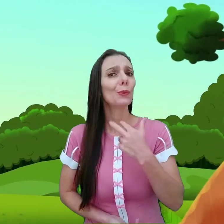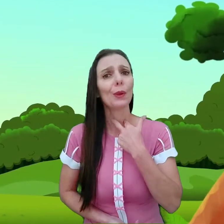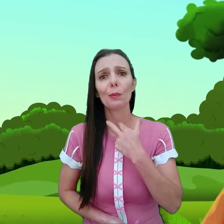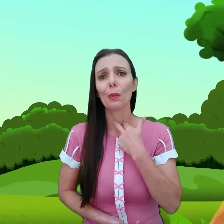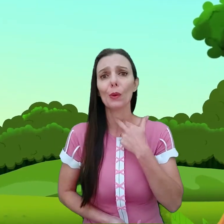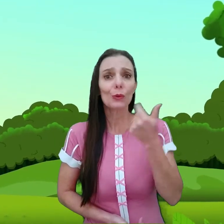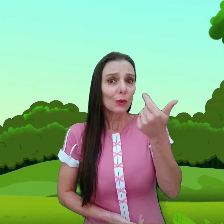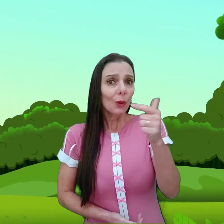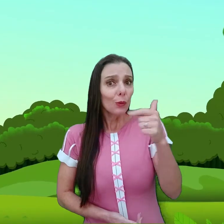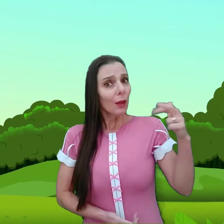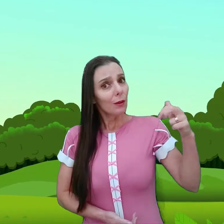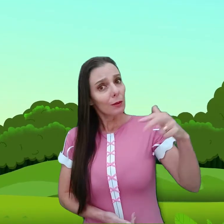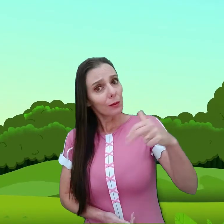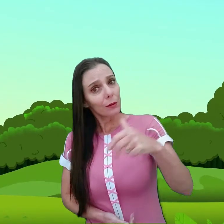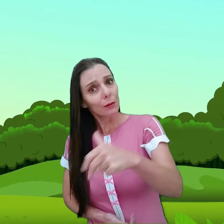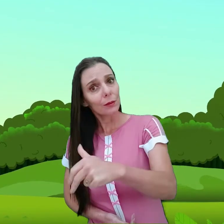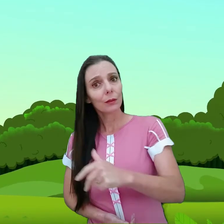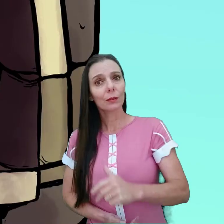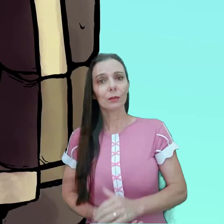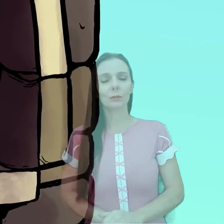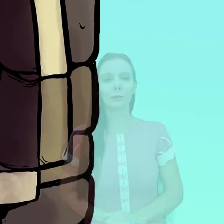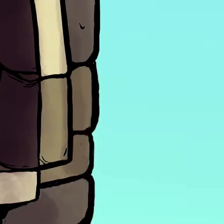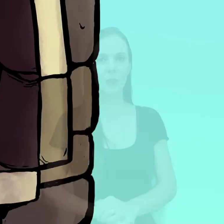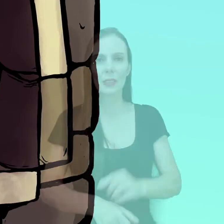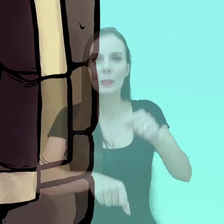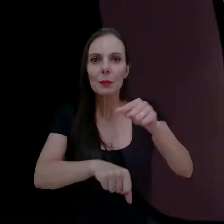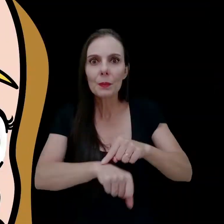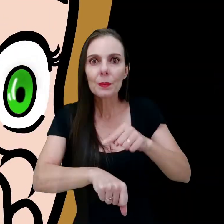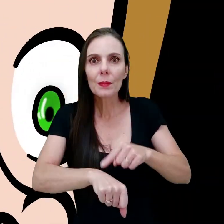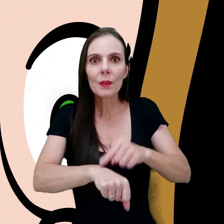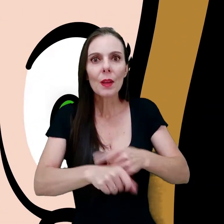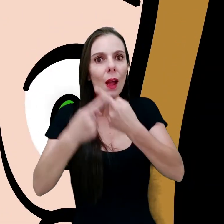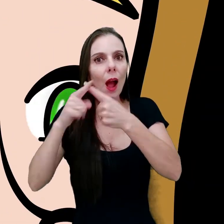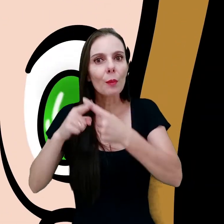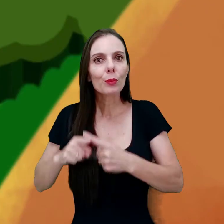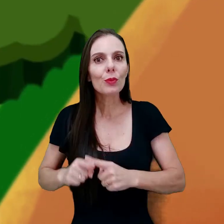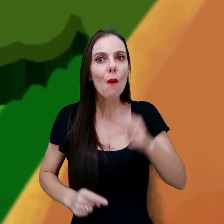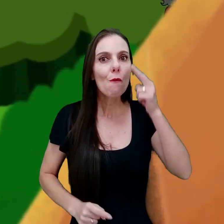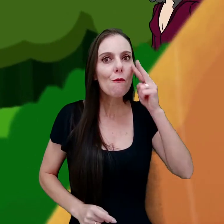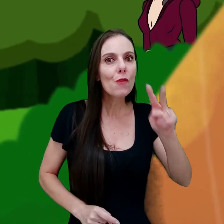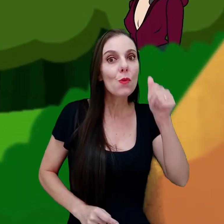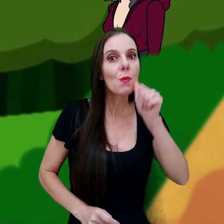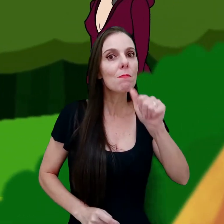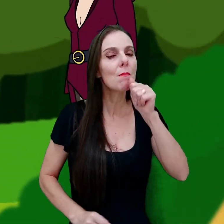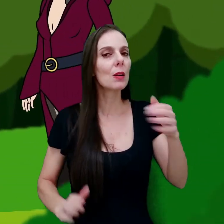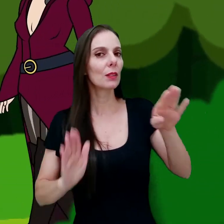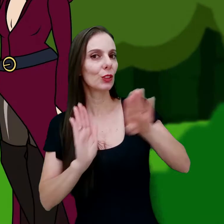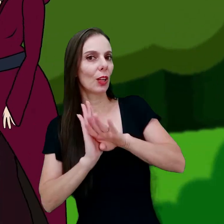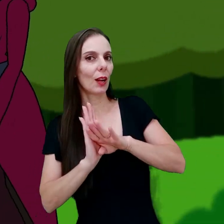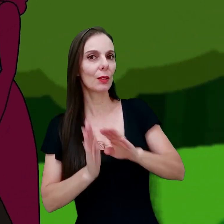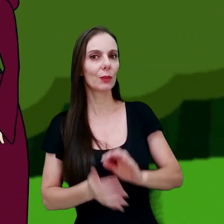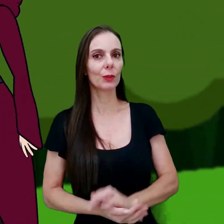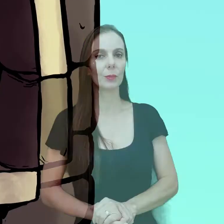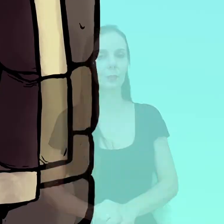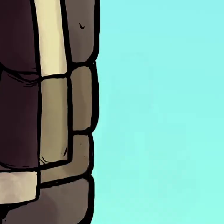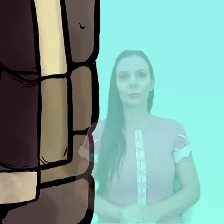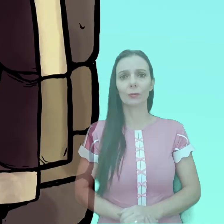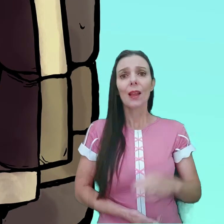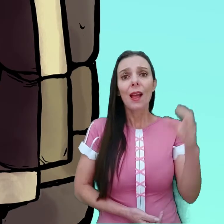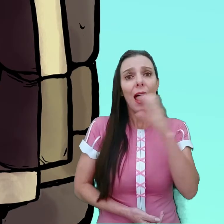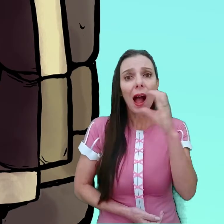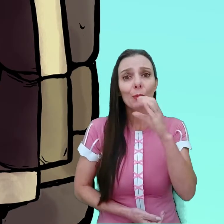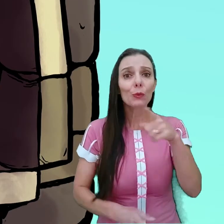não posso. Não tem escadas. Naquele exato instante, Rapunzel viu sua mãe